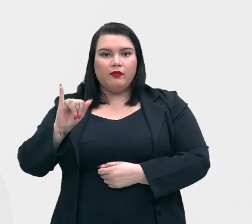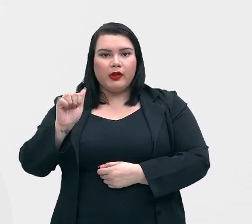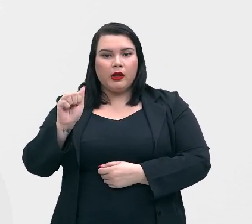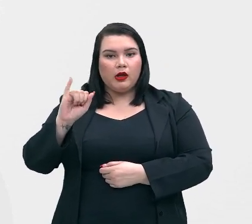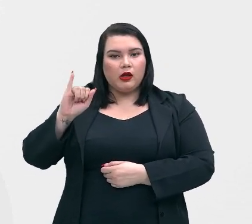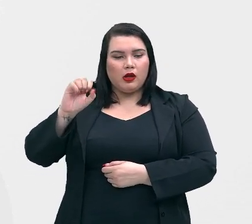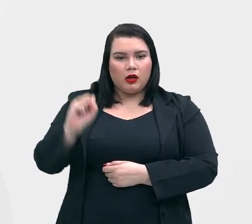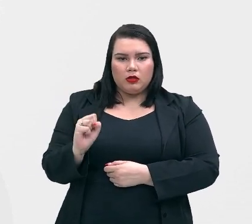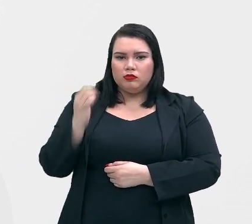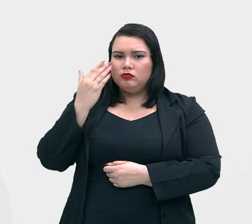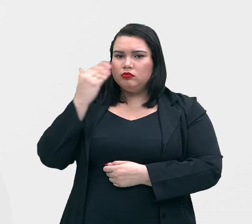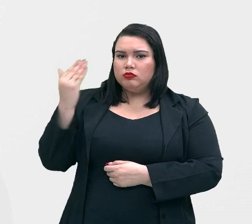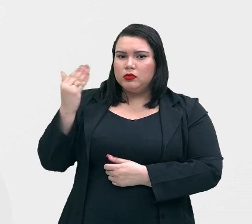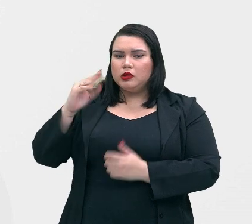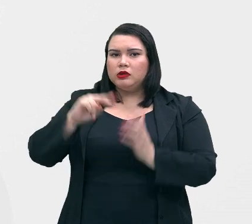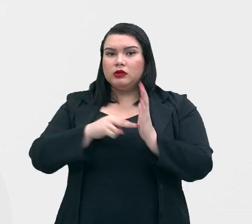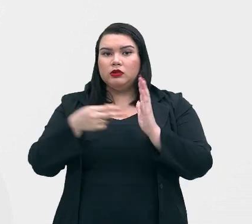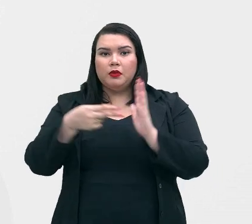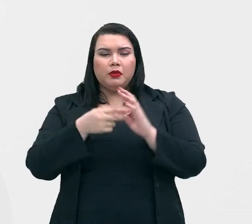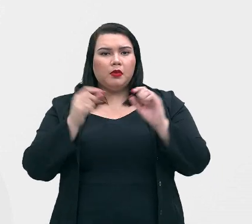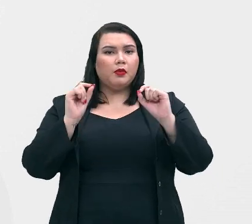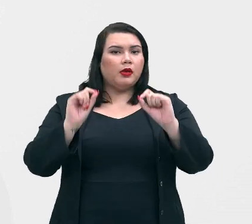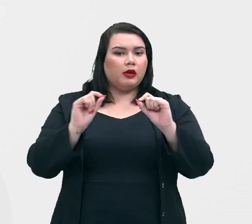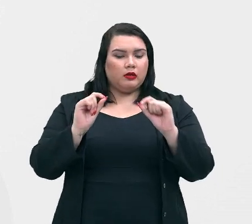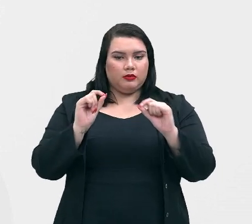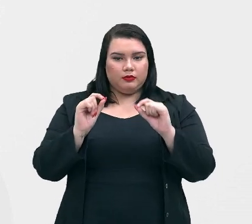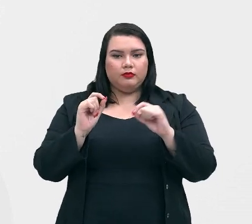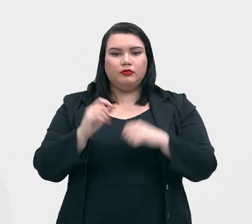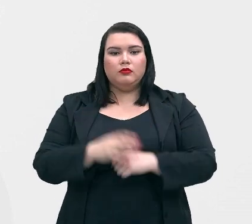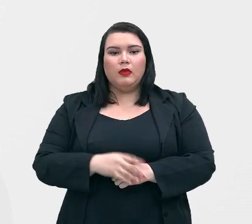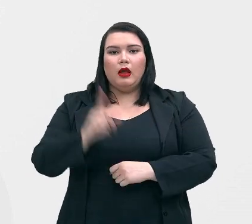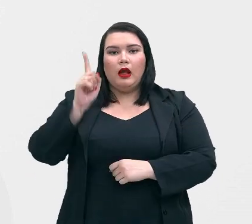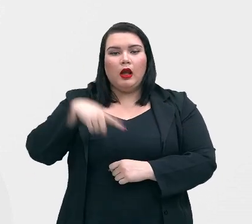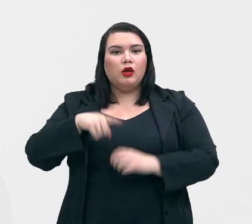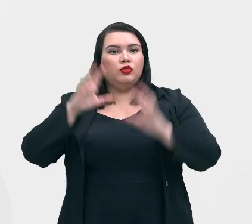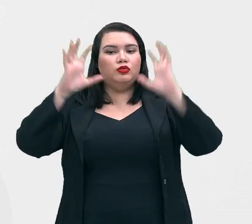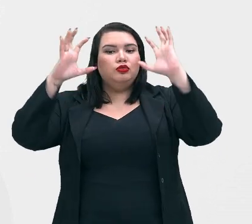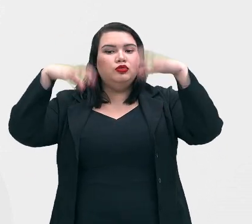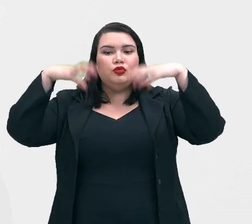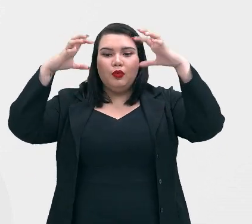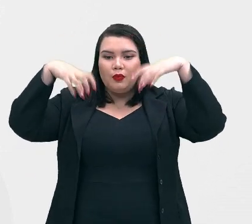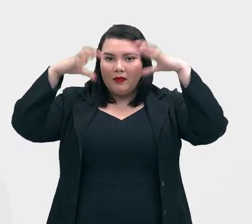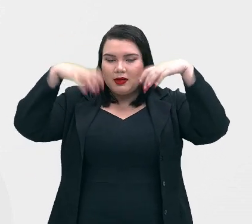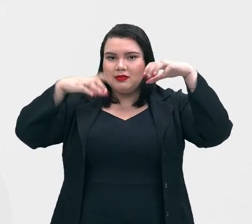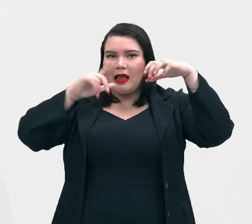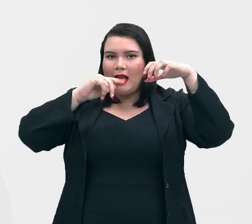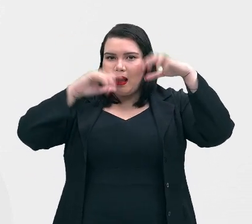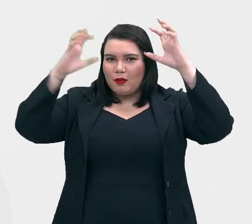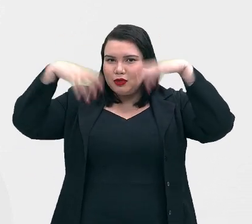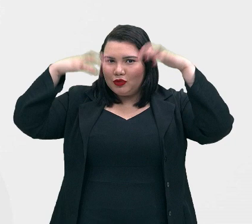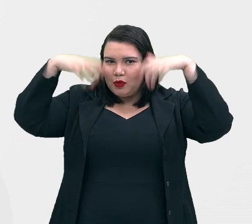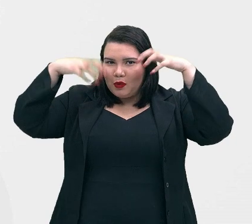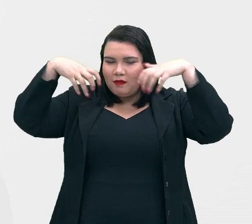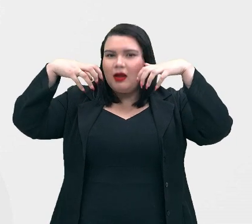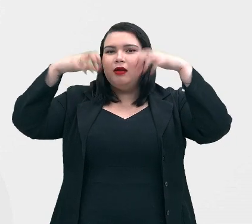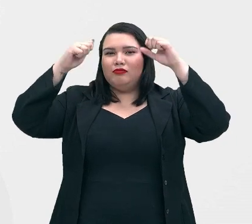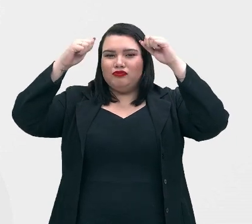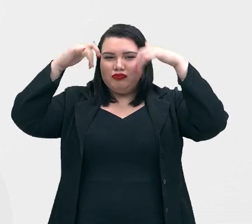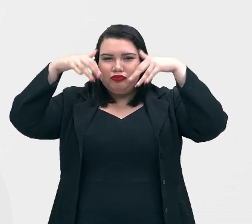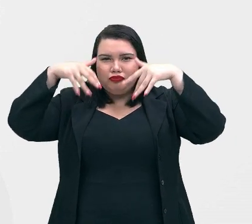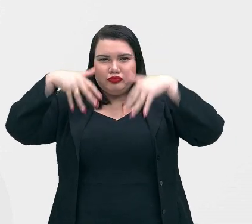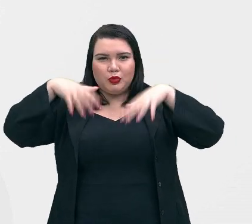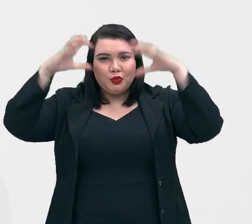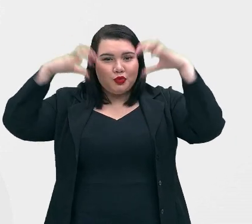regime hídrico dos rios pluviais, eles vão ser abastecidos com o quê? Com a água de chuva. Então, esse tipo